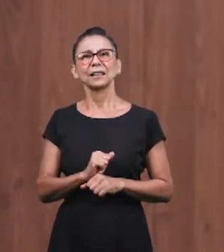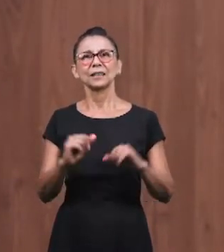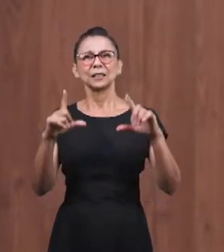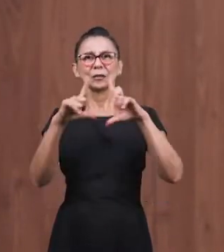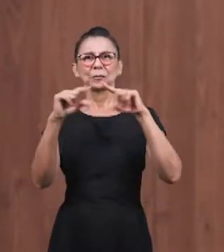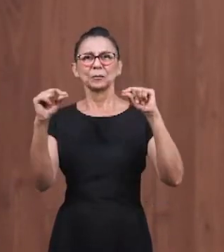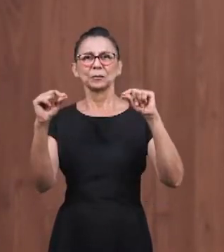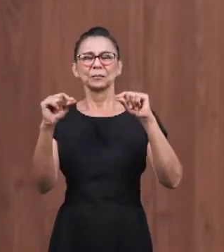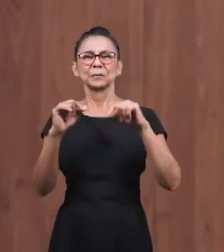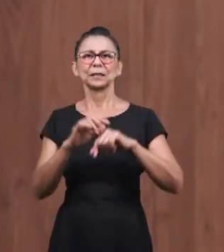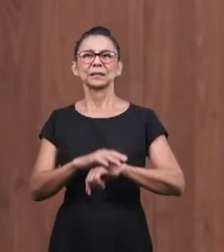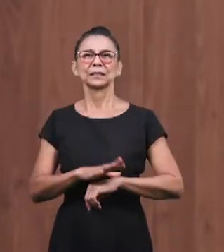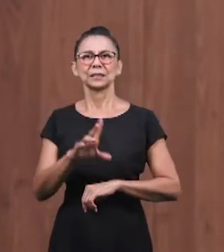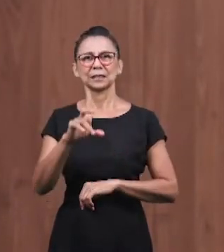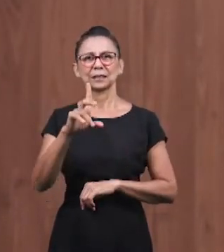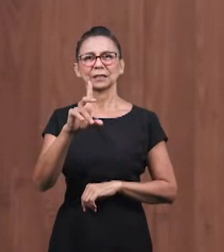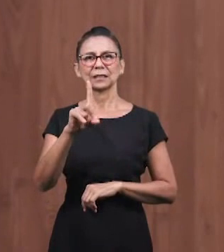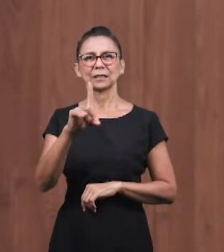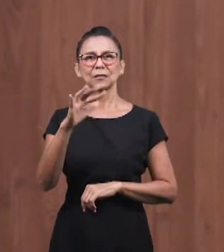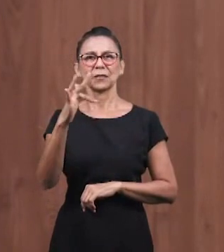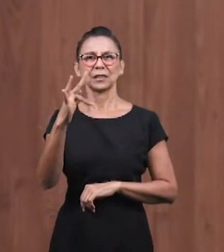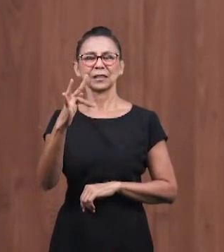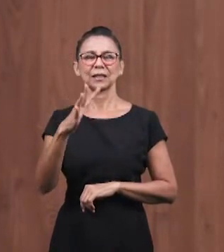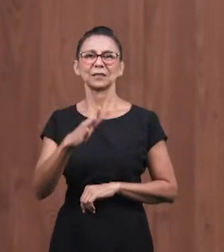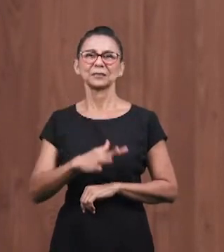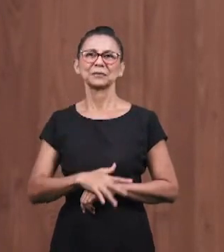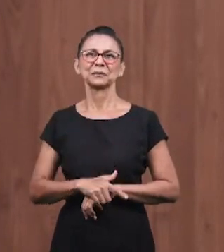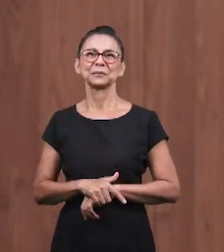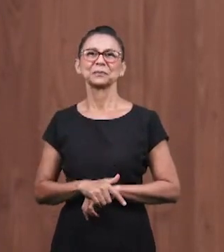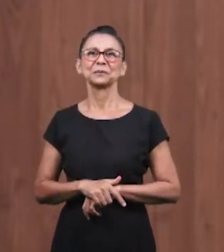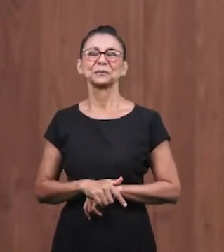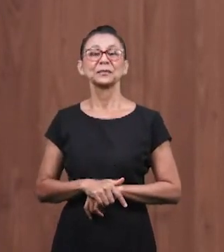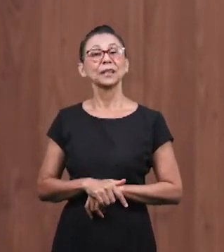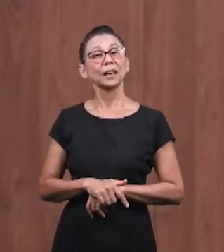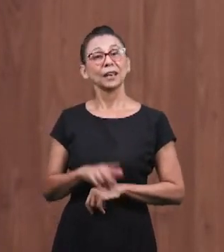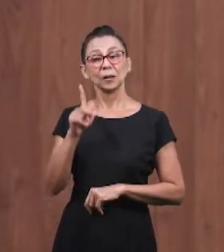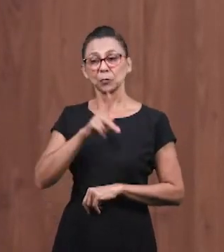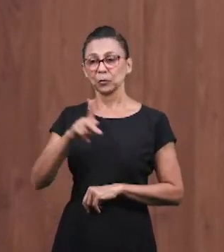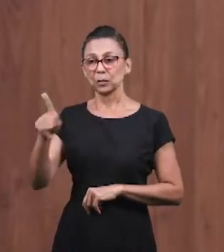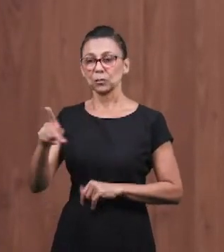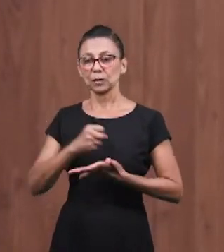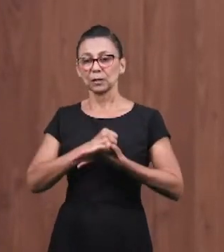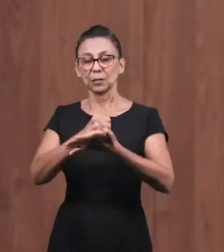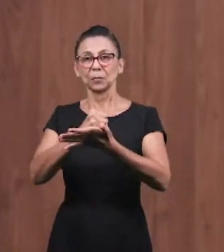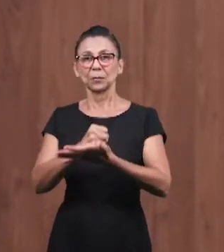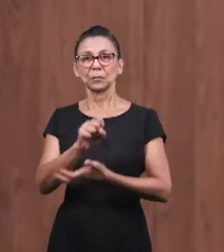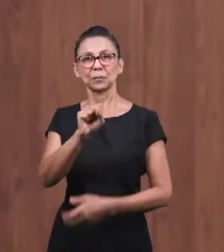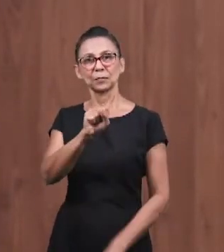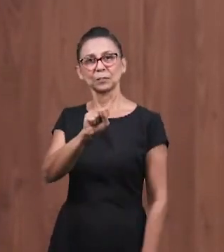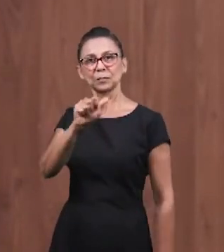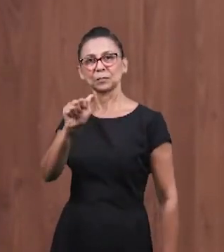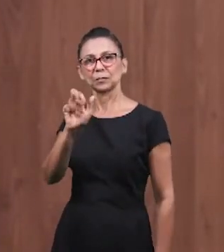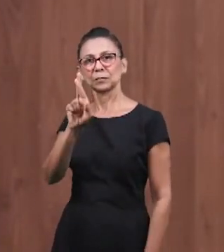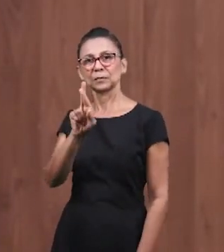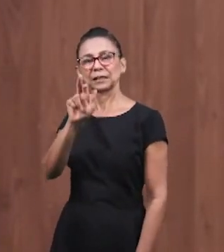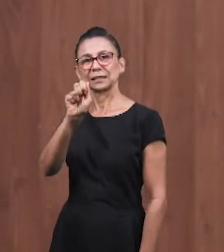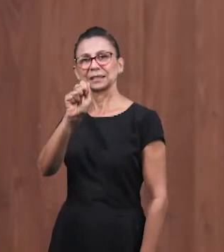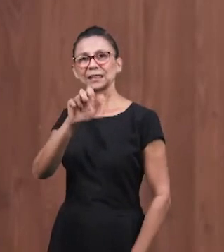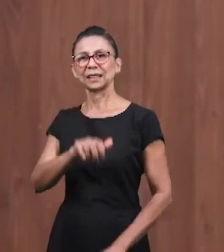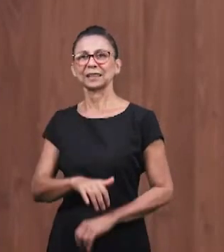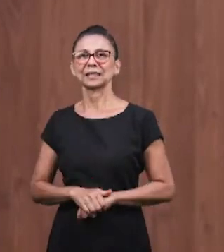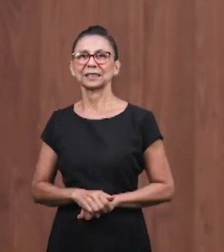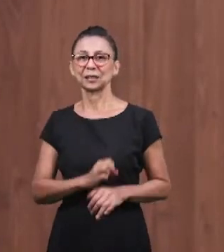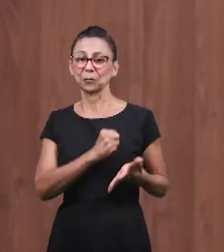Asa Norte, lá em Brasília, no Distrito Federal. Ele foi conduzido pela professora, a irmã Sara, a professora,